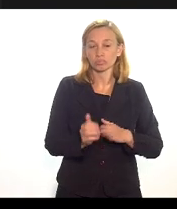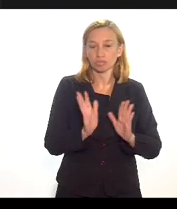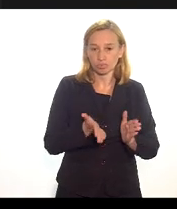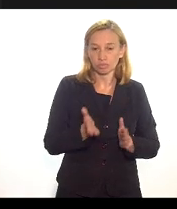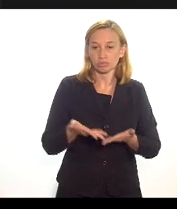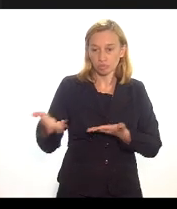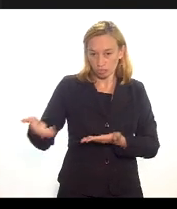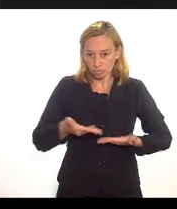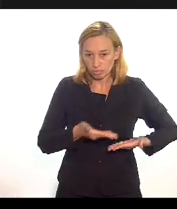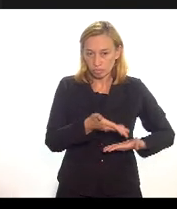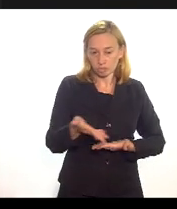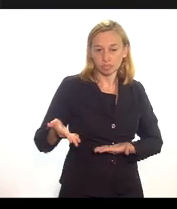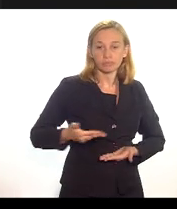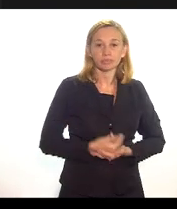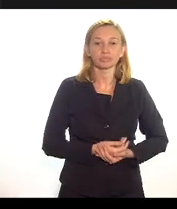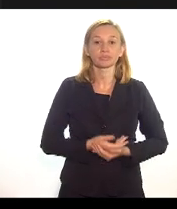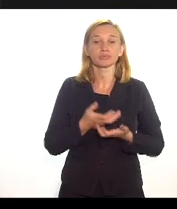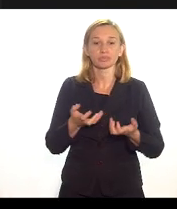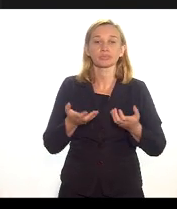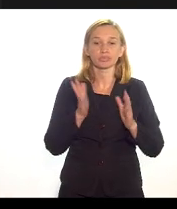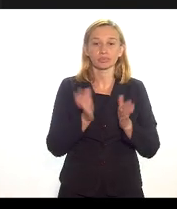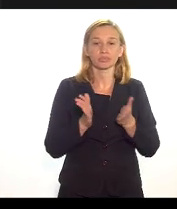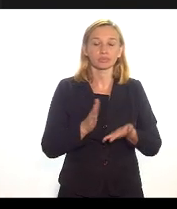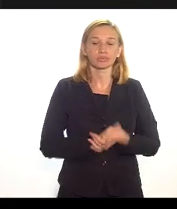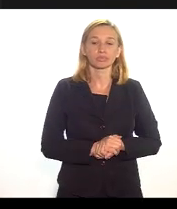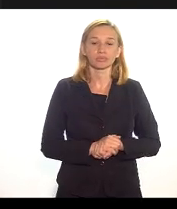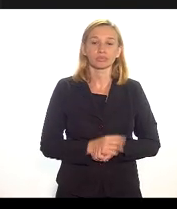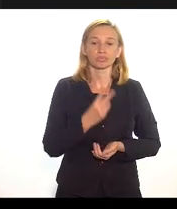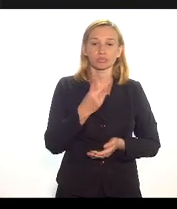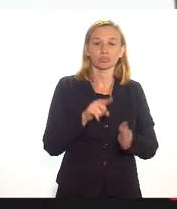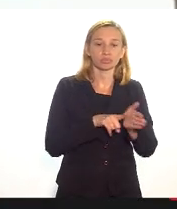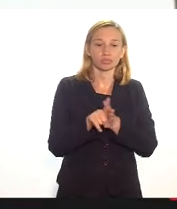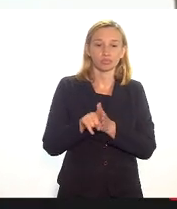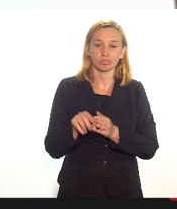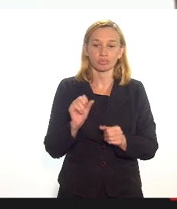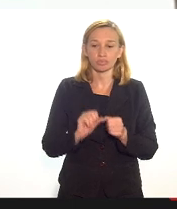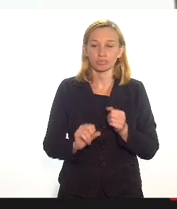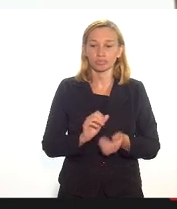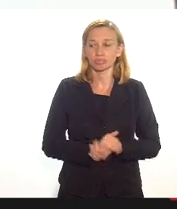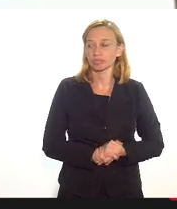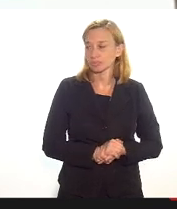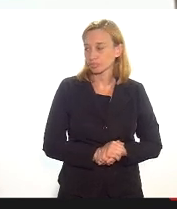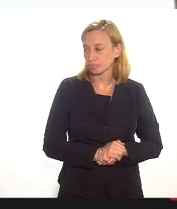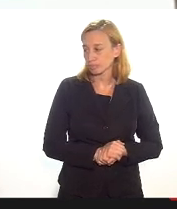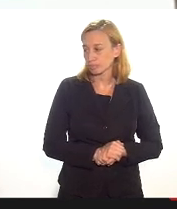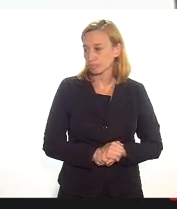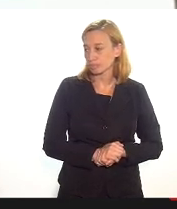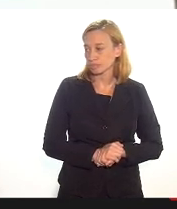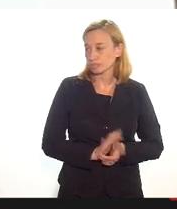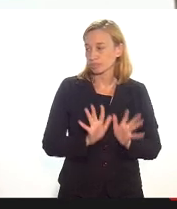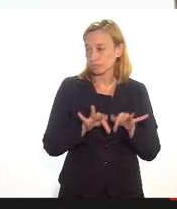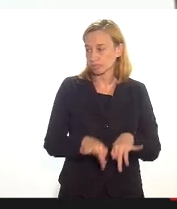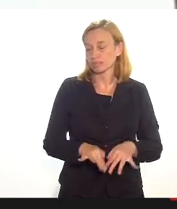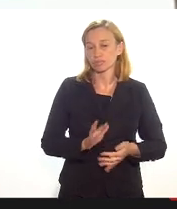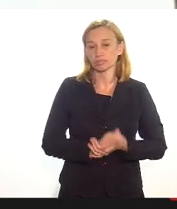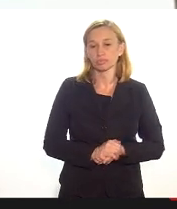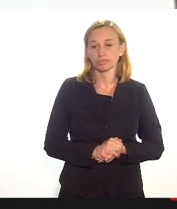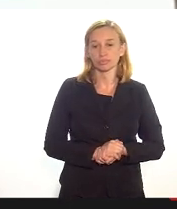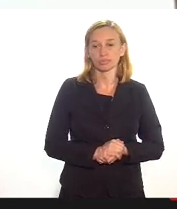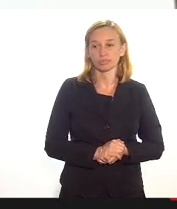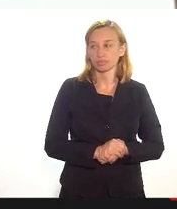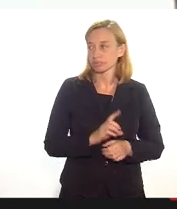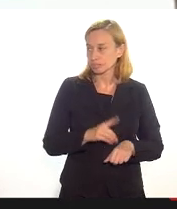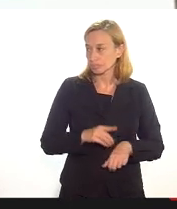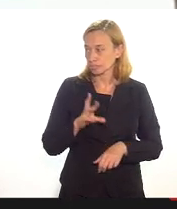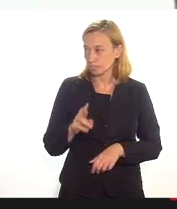previamente convidados. Eu queria agora só fazer duas perguntas para concluir.